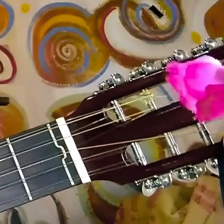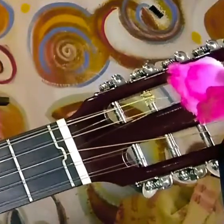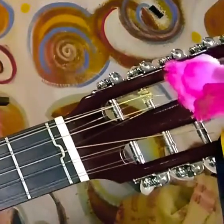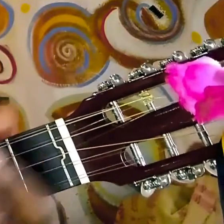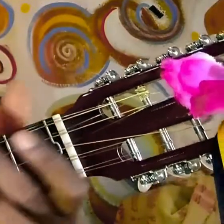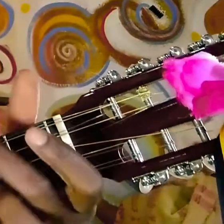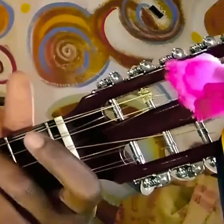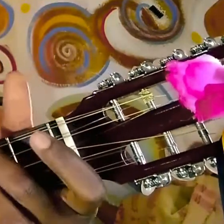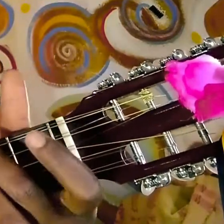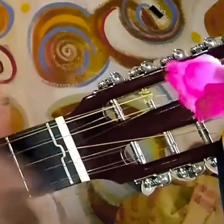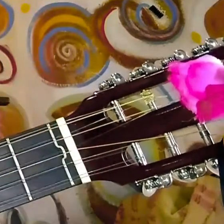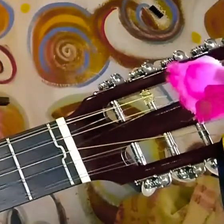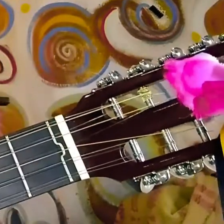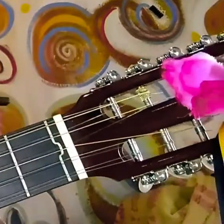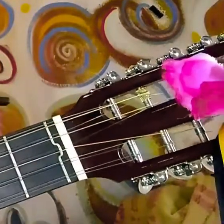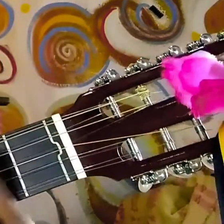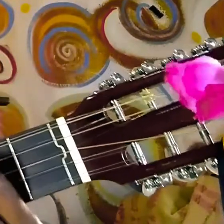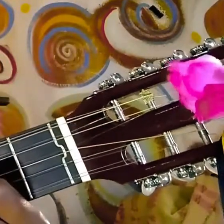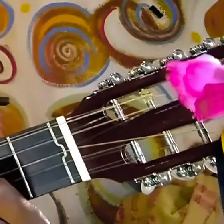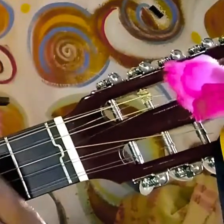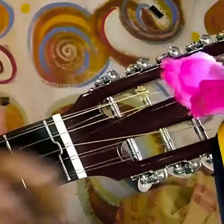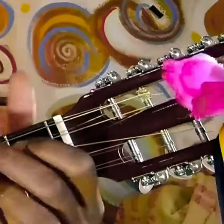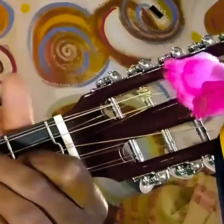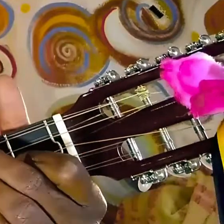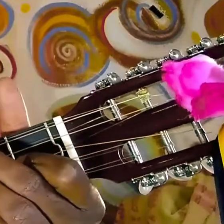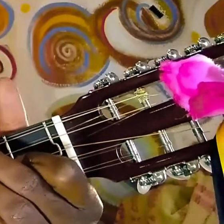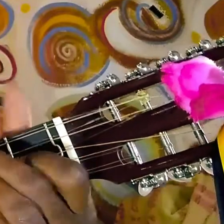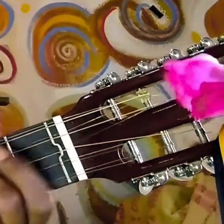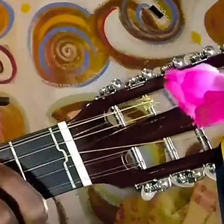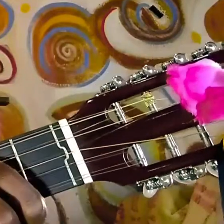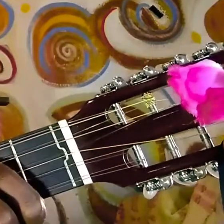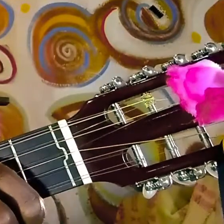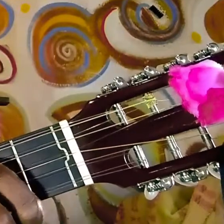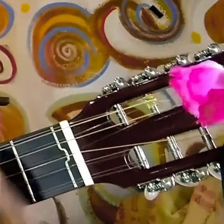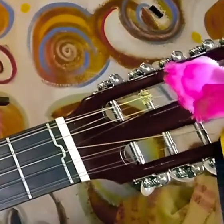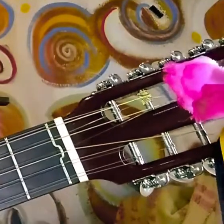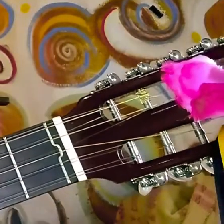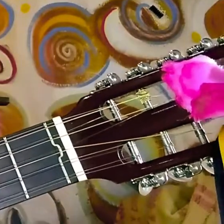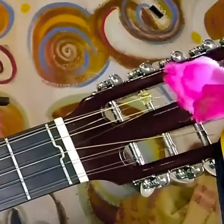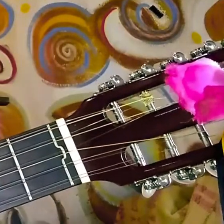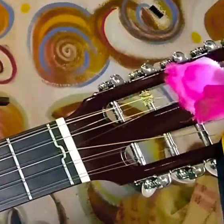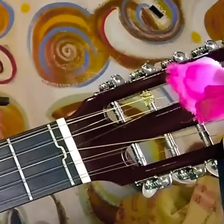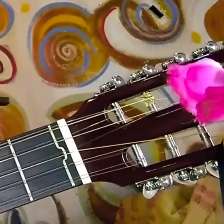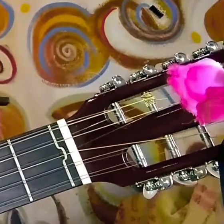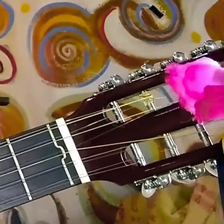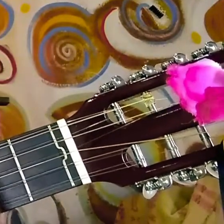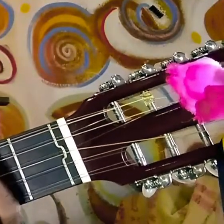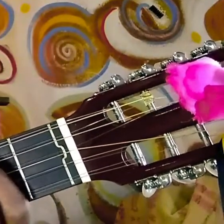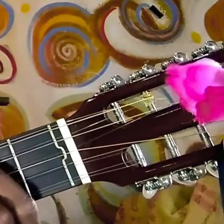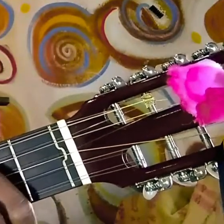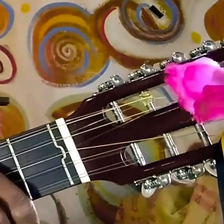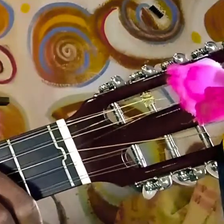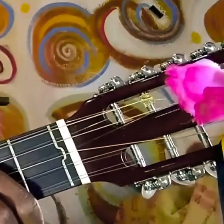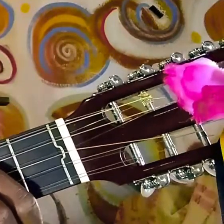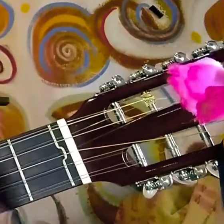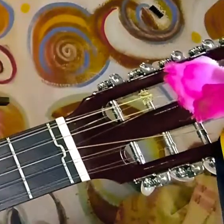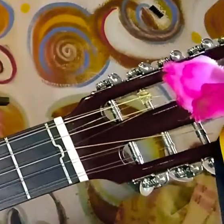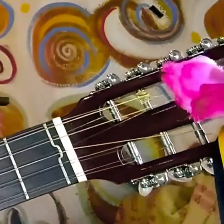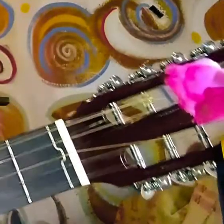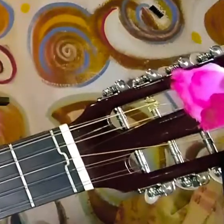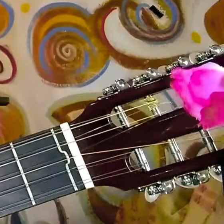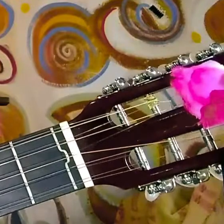e o nascimento do Deus menino' do Jesus Cris falou criar